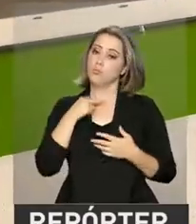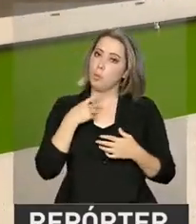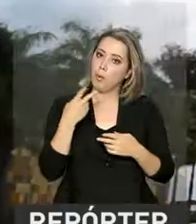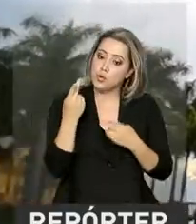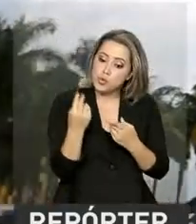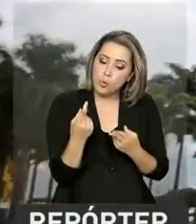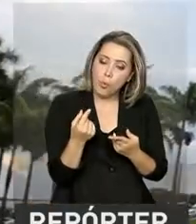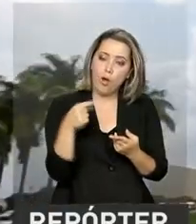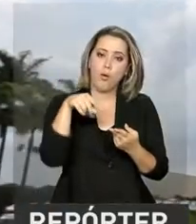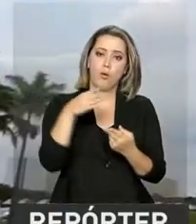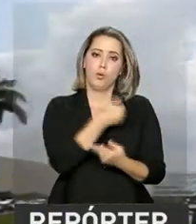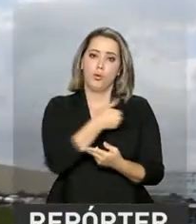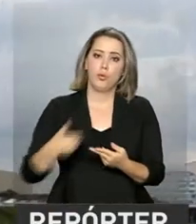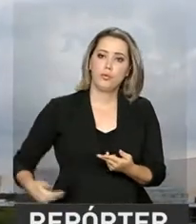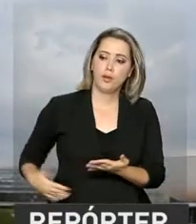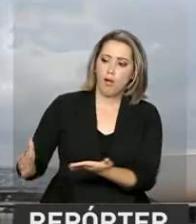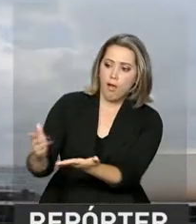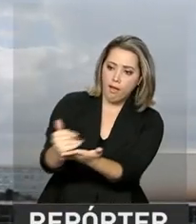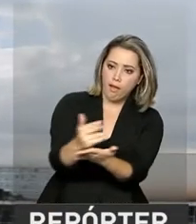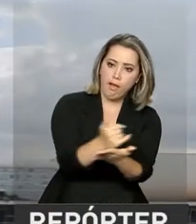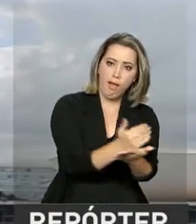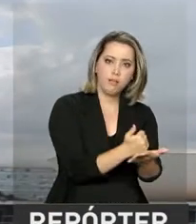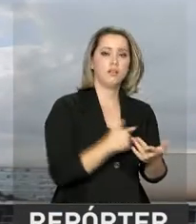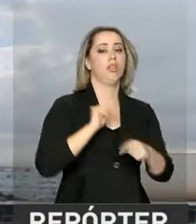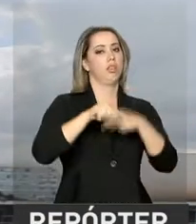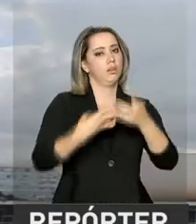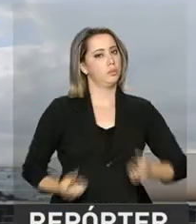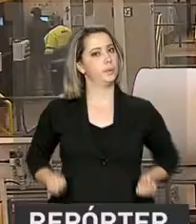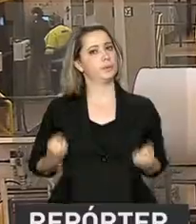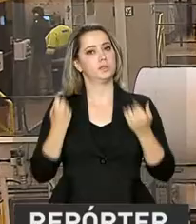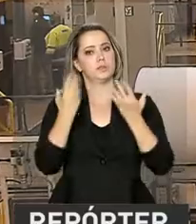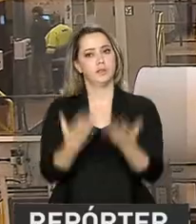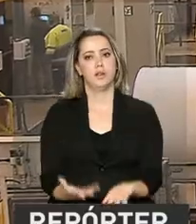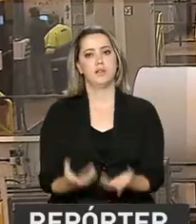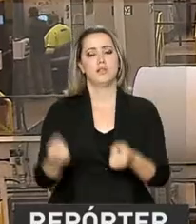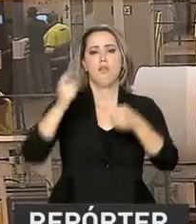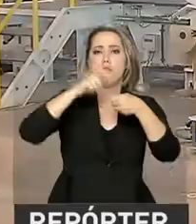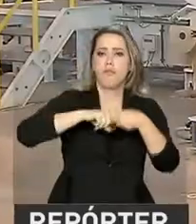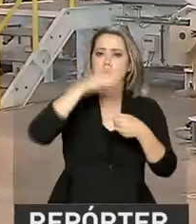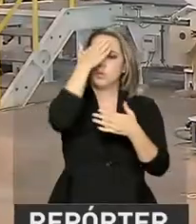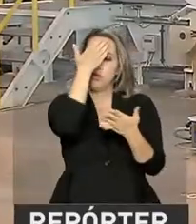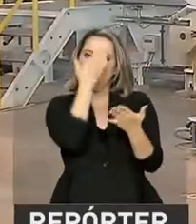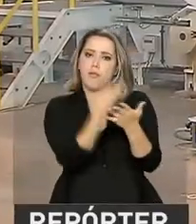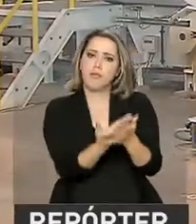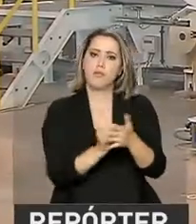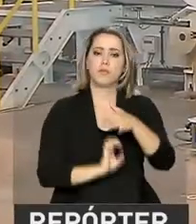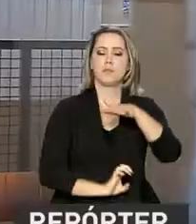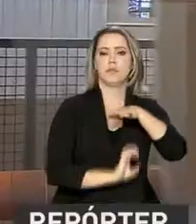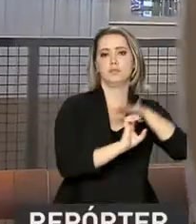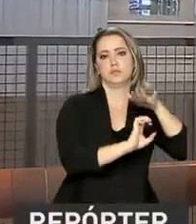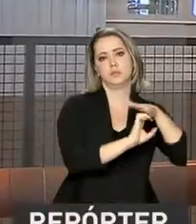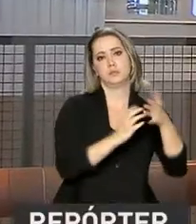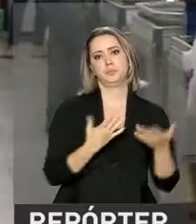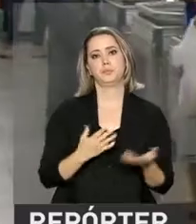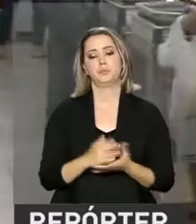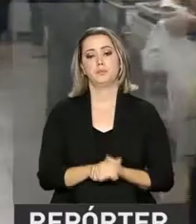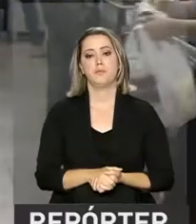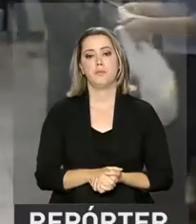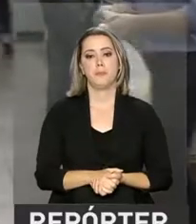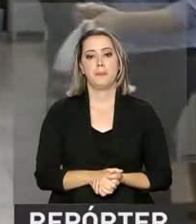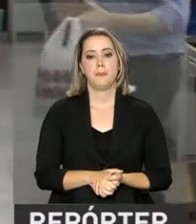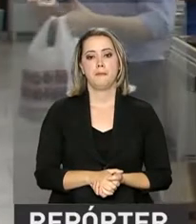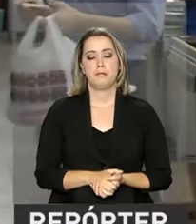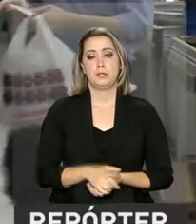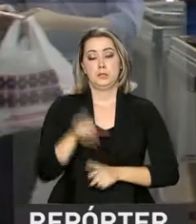arrecada a medida aprovada pelo congresso contribuiu para resgatar a confiança dos empresários os